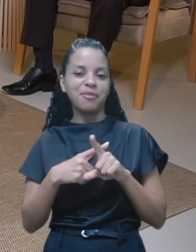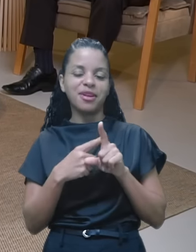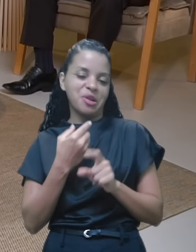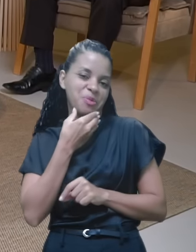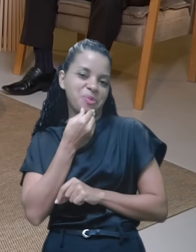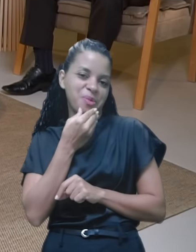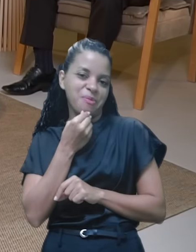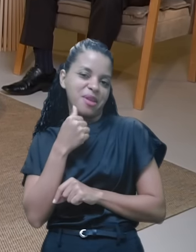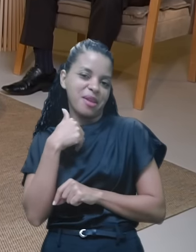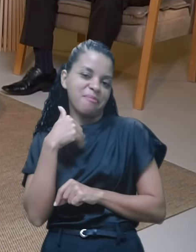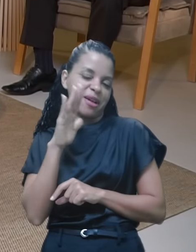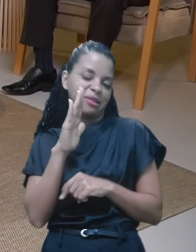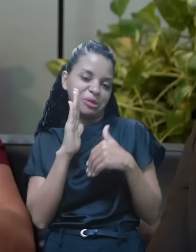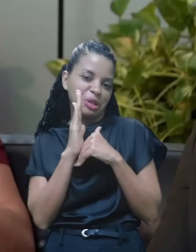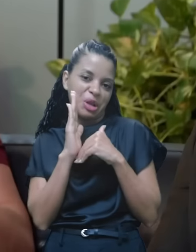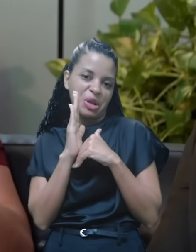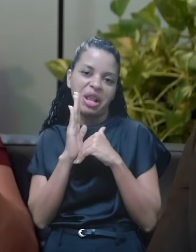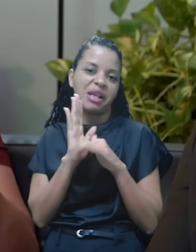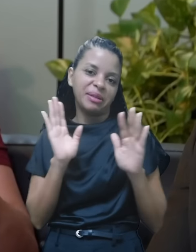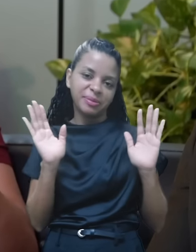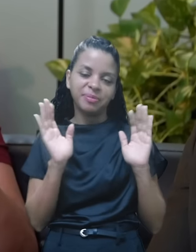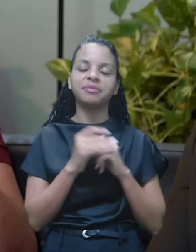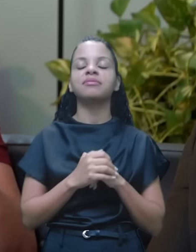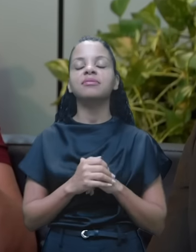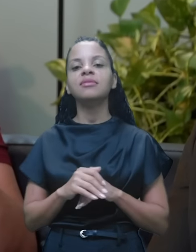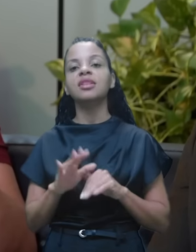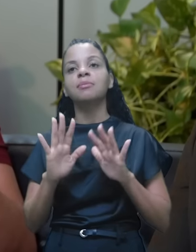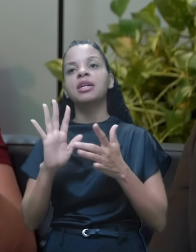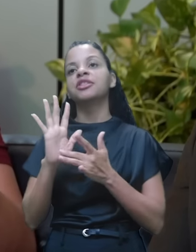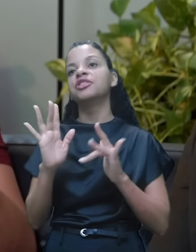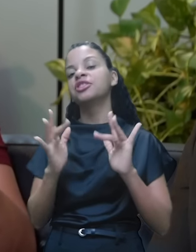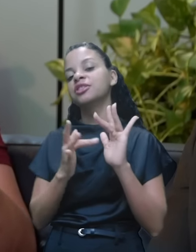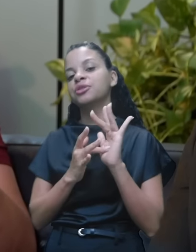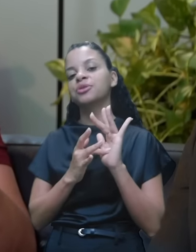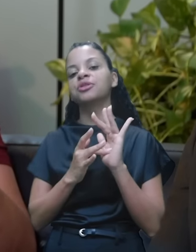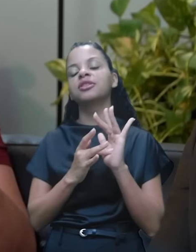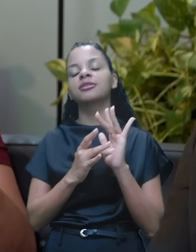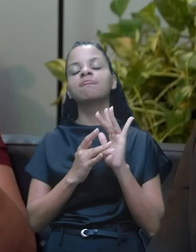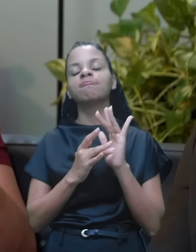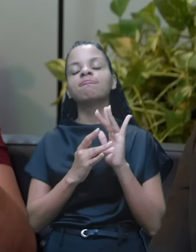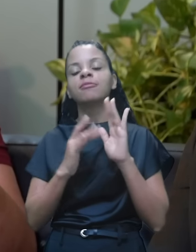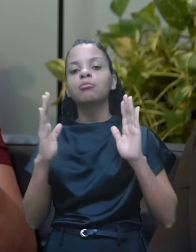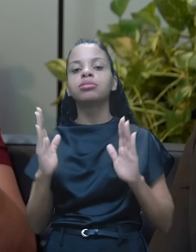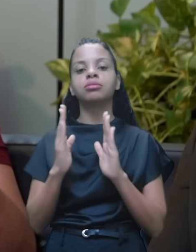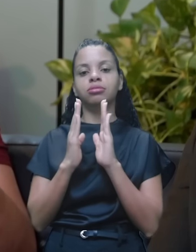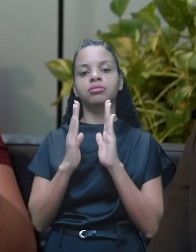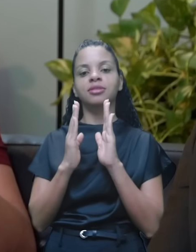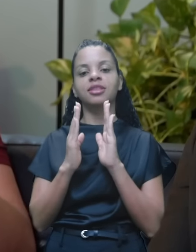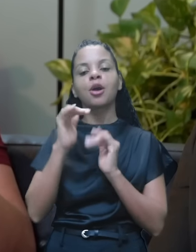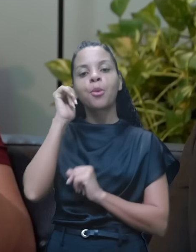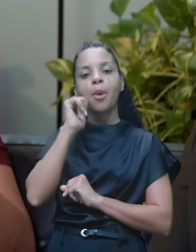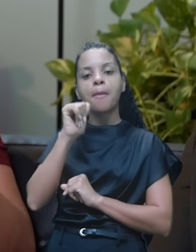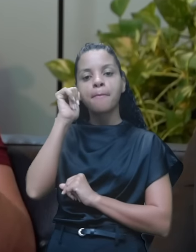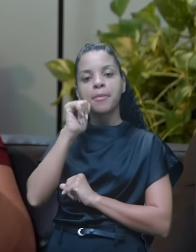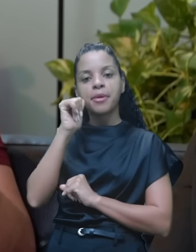as pessoas não estariam sabendo muito bem o que tinha acontecido. Mas Jesus dá esse privilégio para Maria